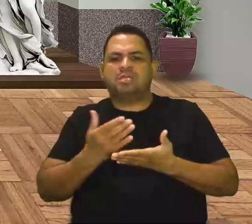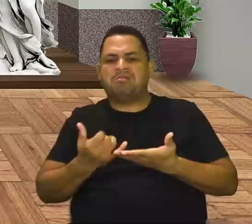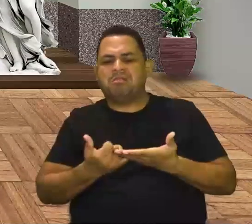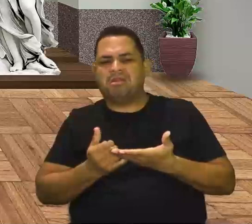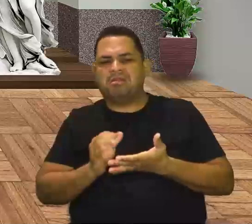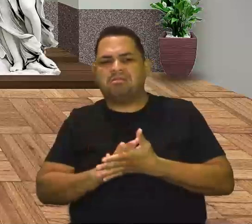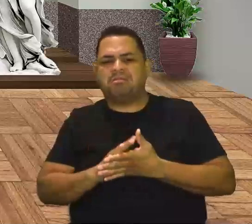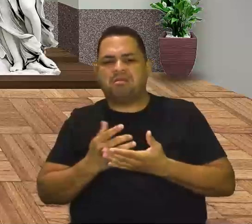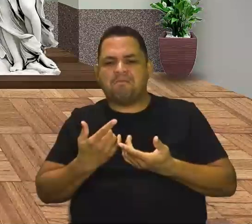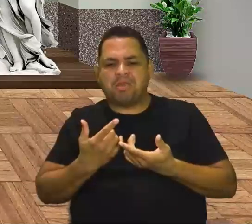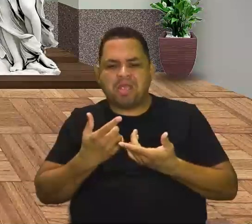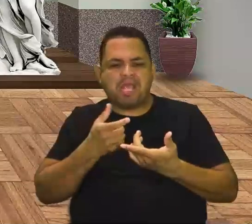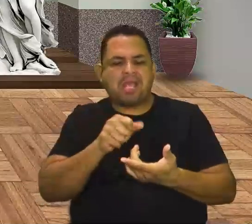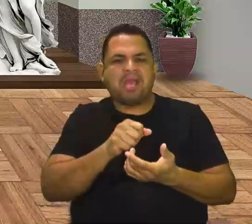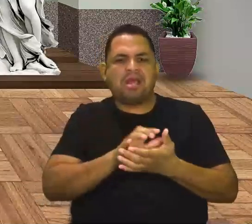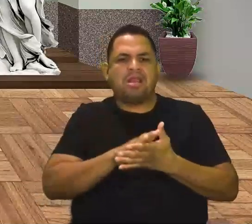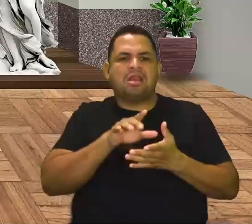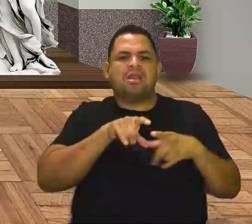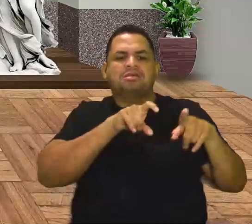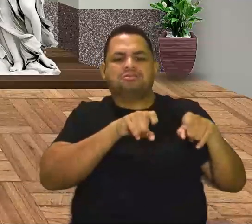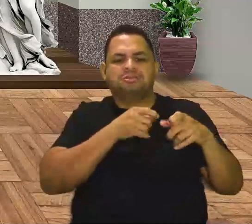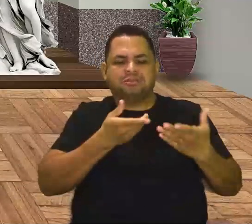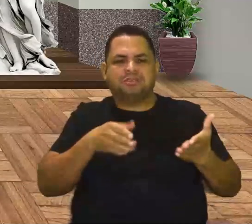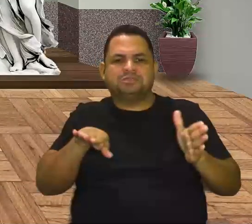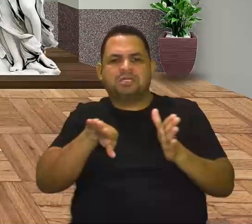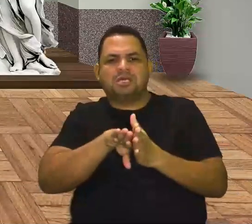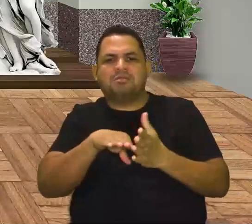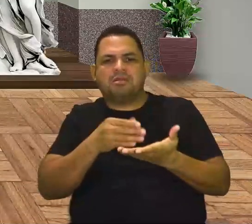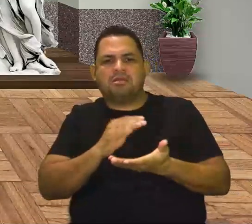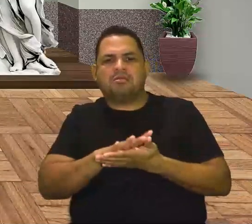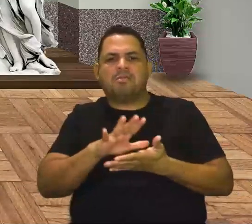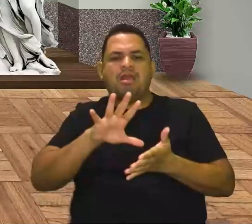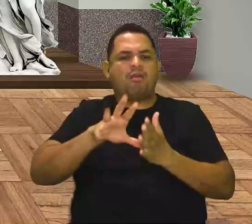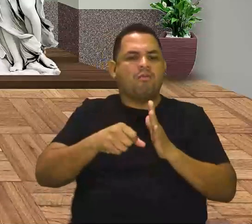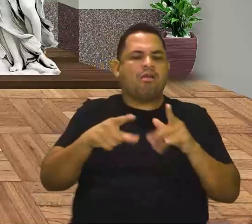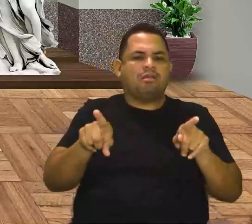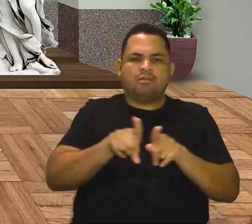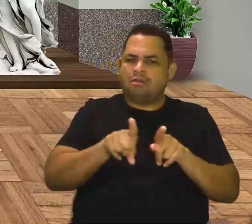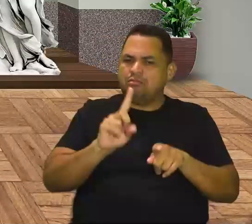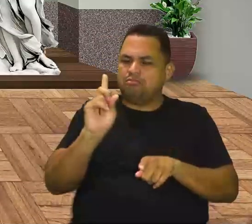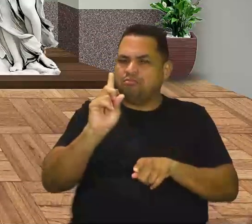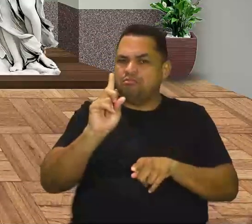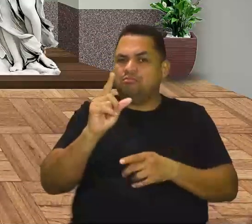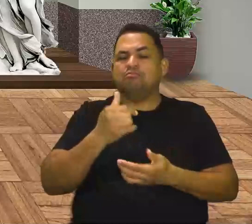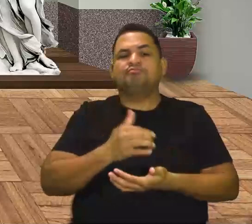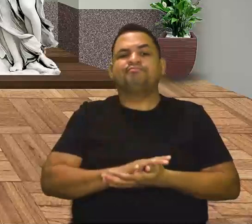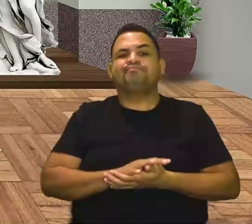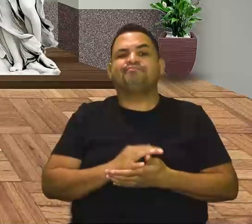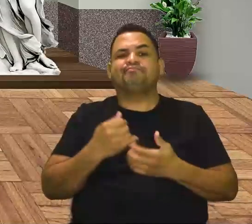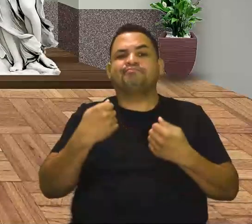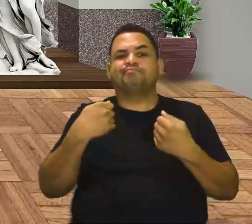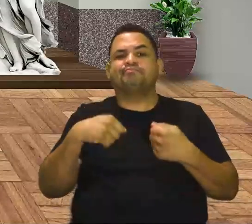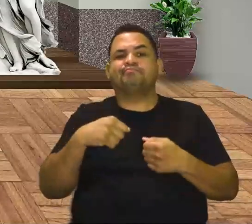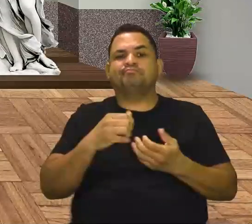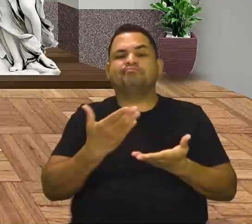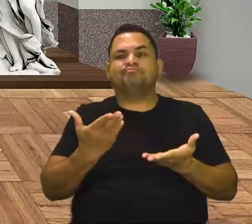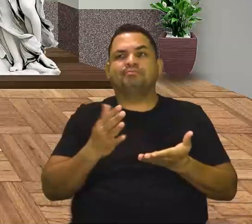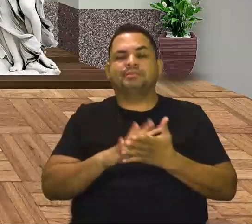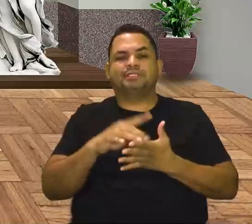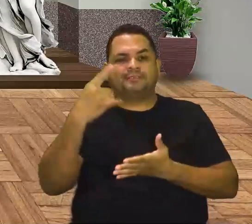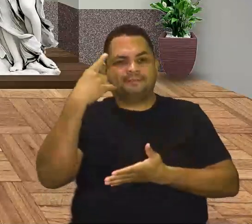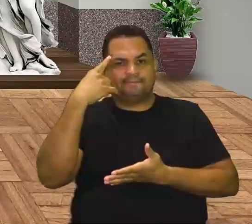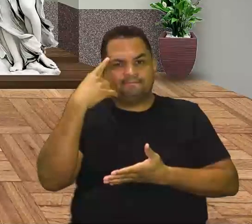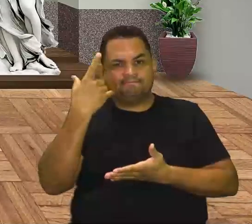iam nas fazendas, mas eles também achavam que poderia ser uma extensão do